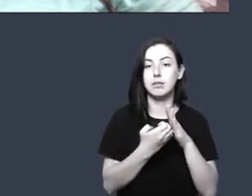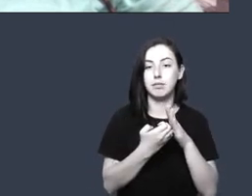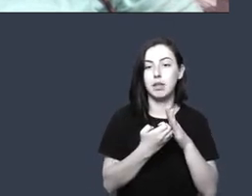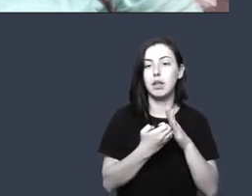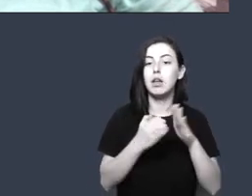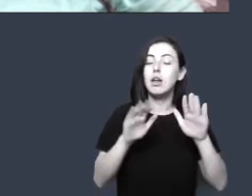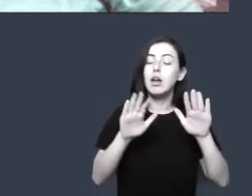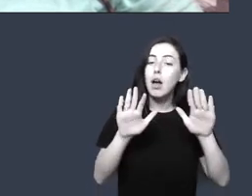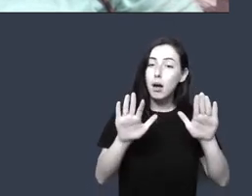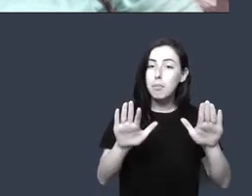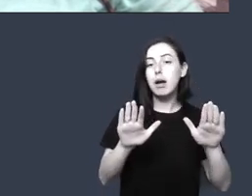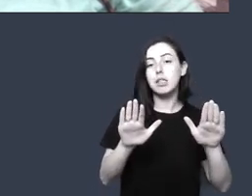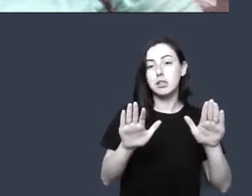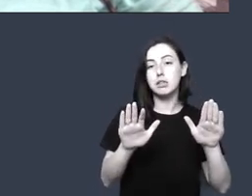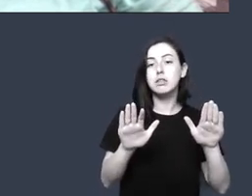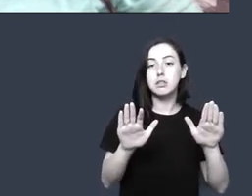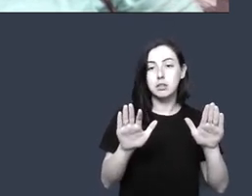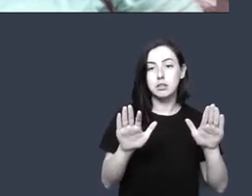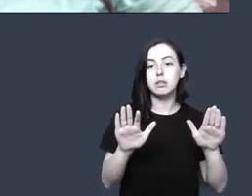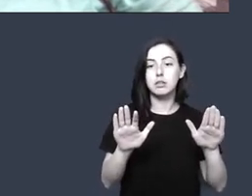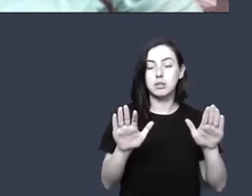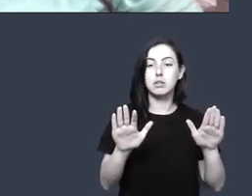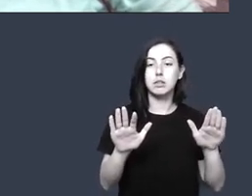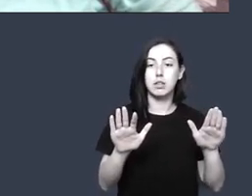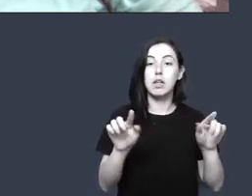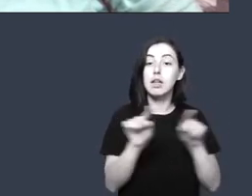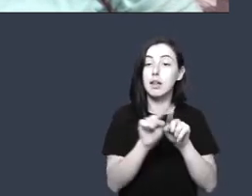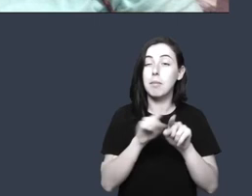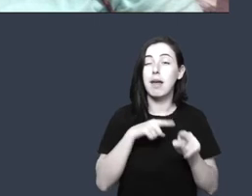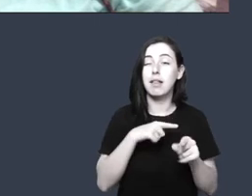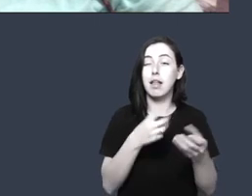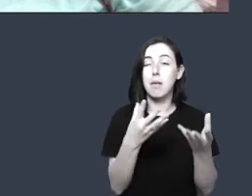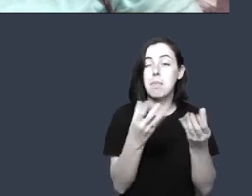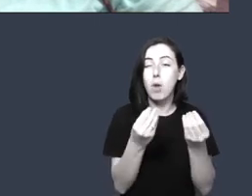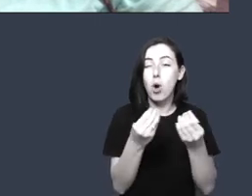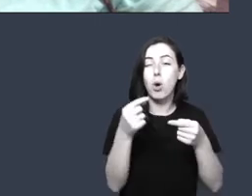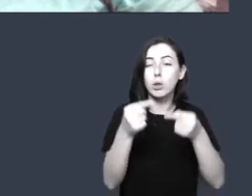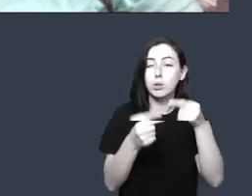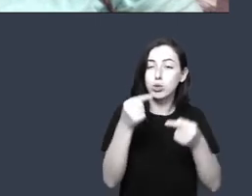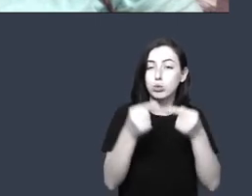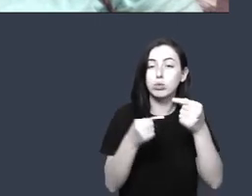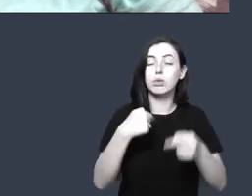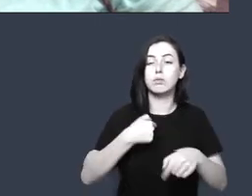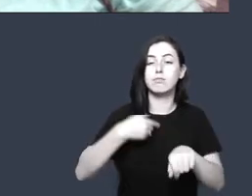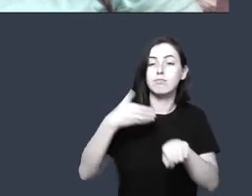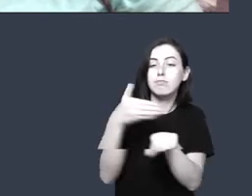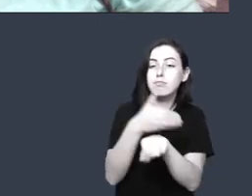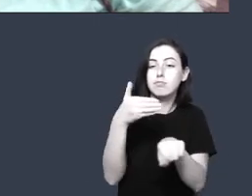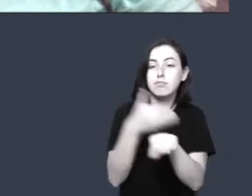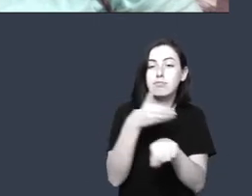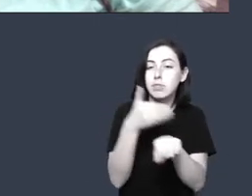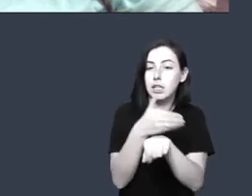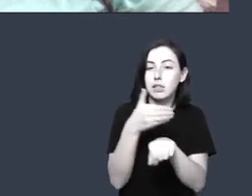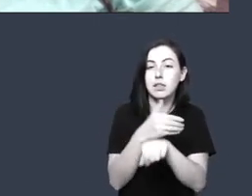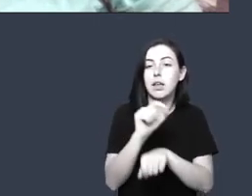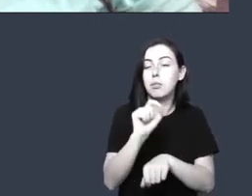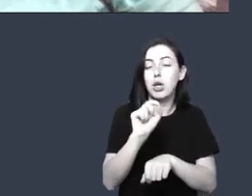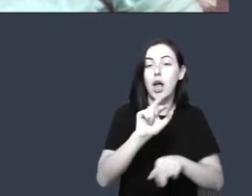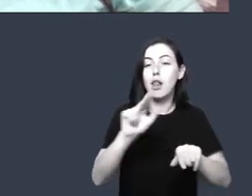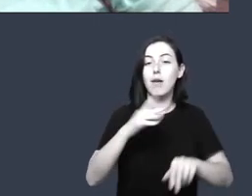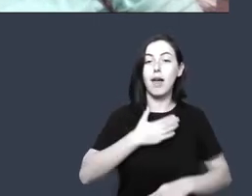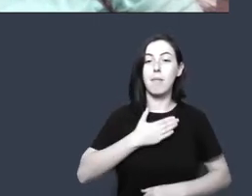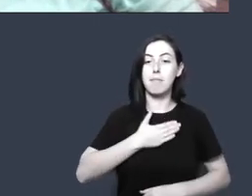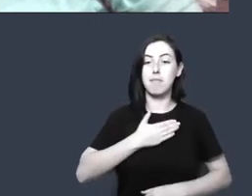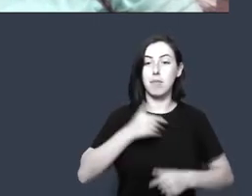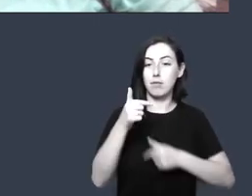Mas, então é isso. Mas tem muita discussão sobre também que eu participo, que não diria assim, não é parte do meu trabalho oficialmente, mas